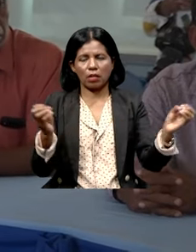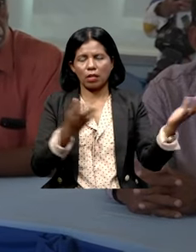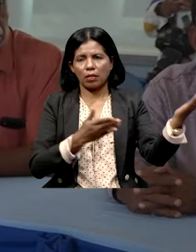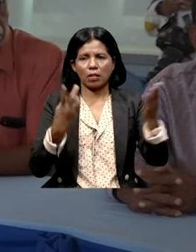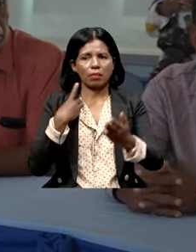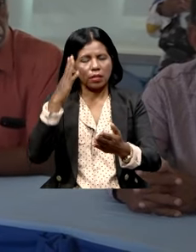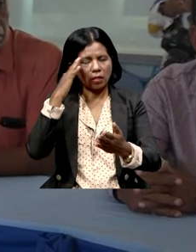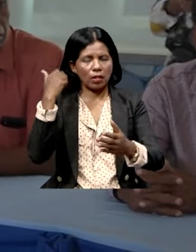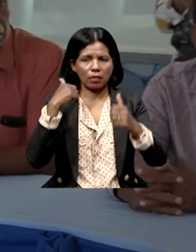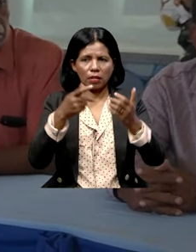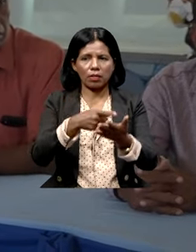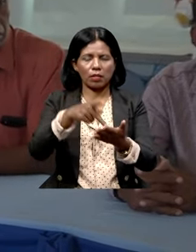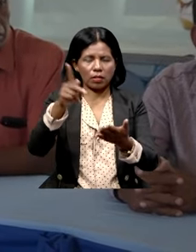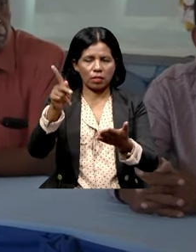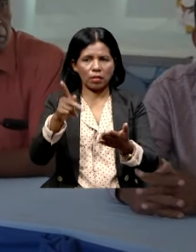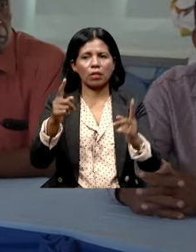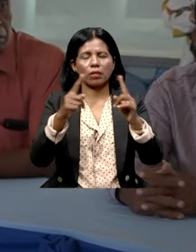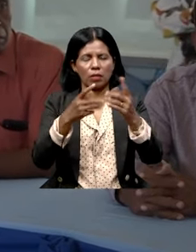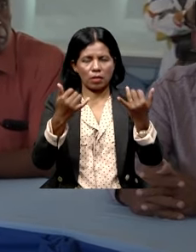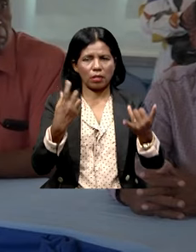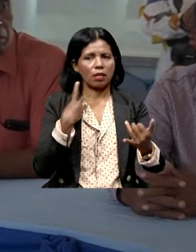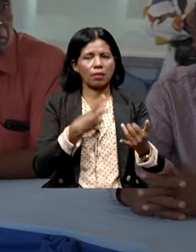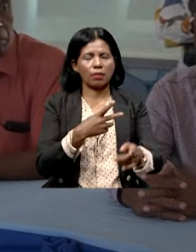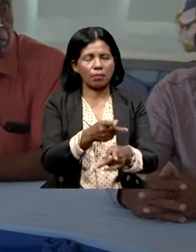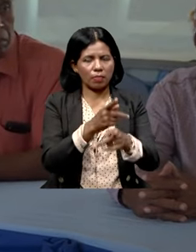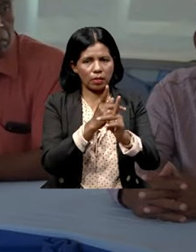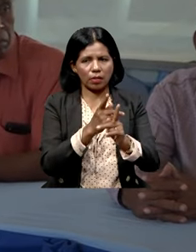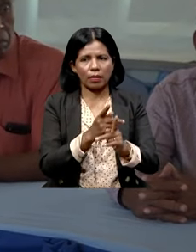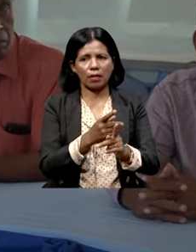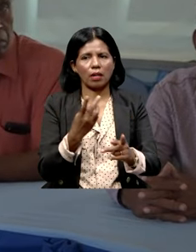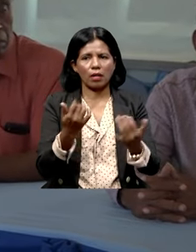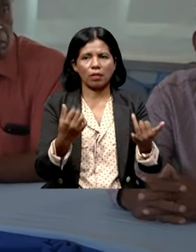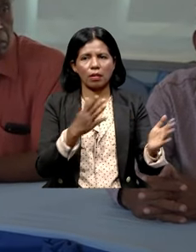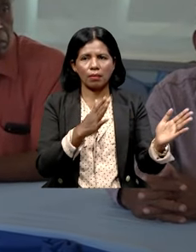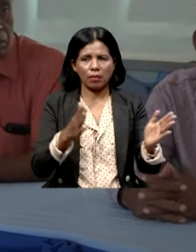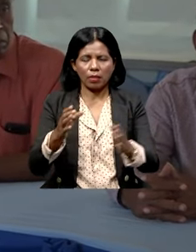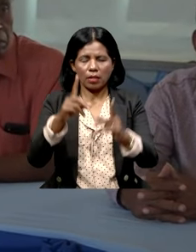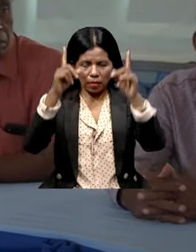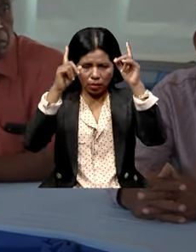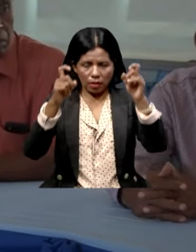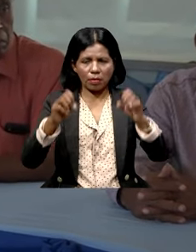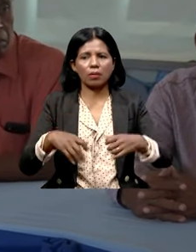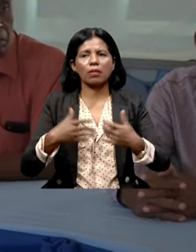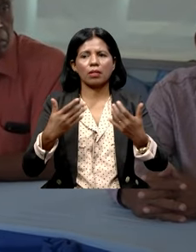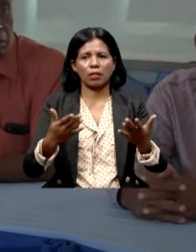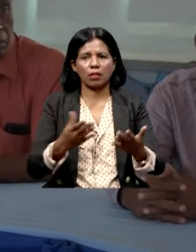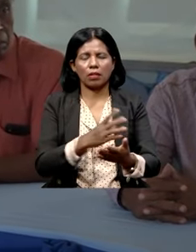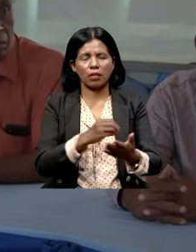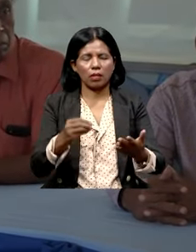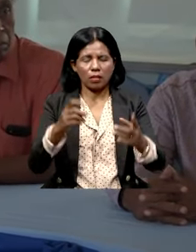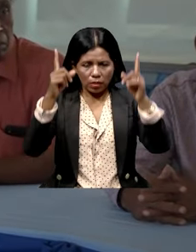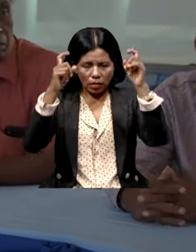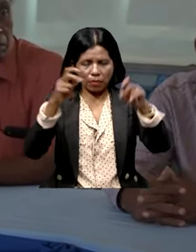minha rental, a minha rental, a minha rental, estou agora a minha rental. Não temos agora para fazer um exame a tu lado agora, o INSA, o exame nacional a tu lado amanhã,